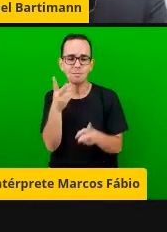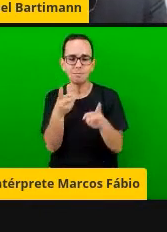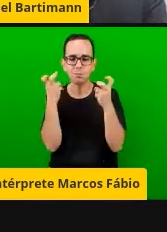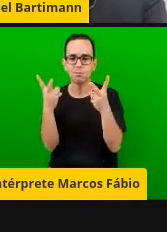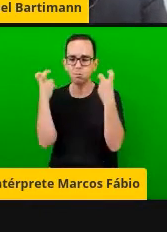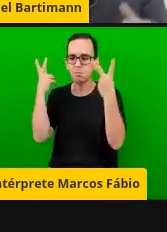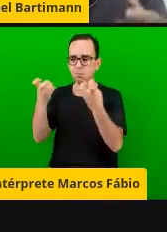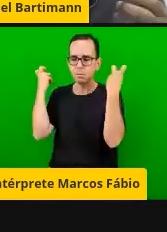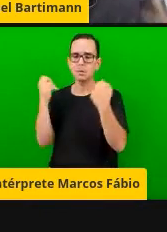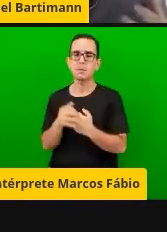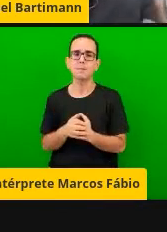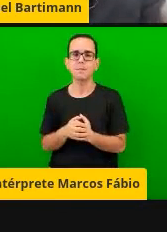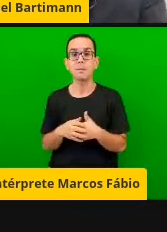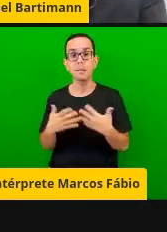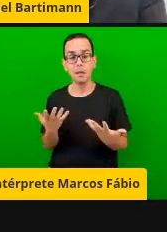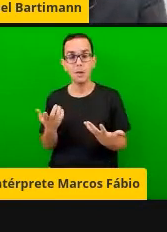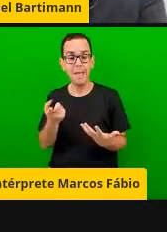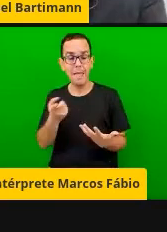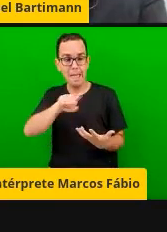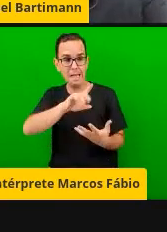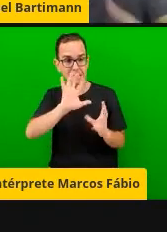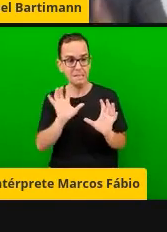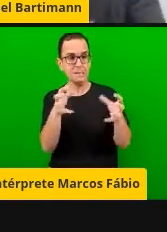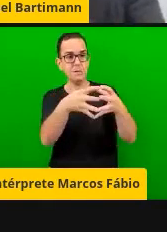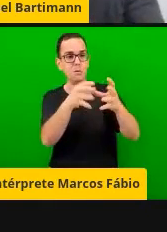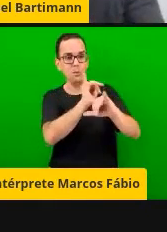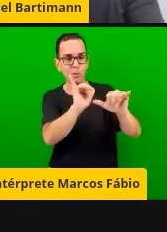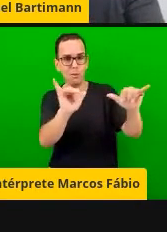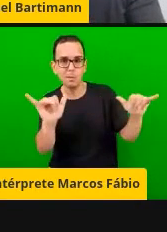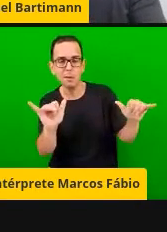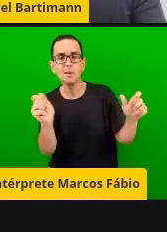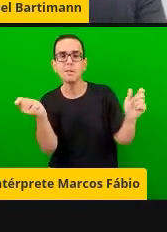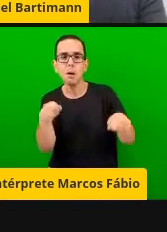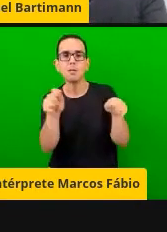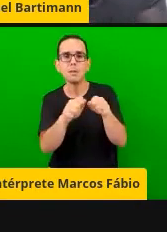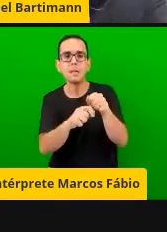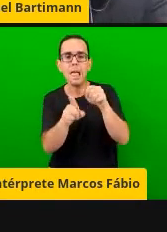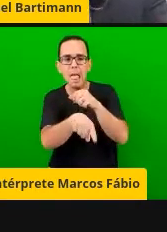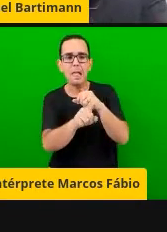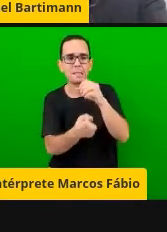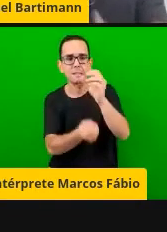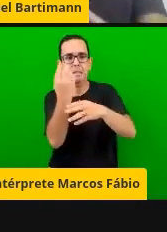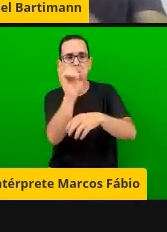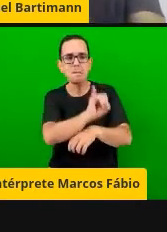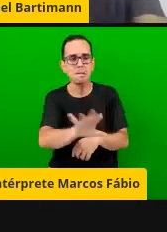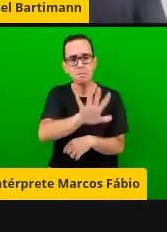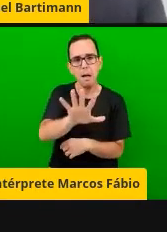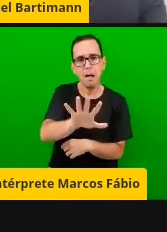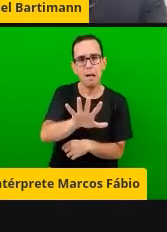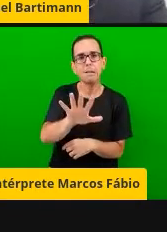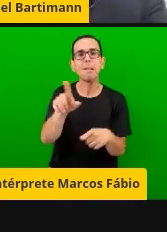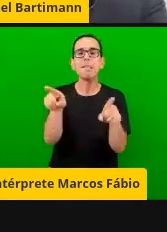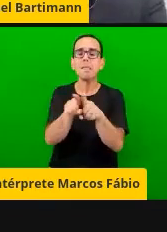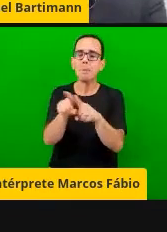imagens. E esse império da informação que produz essas imagens, ele produz também a